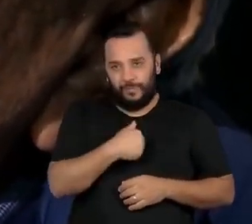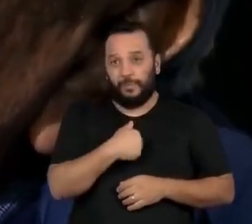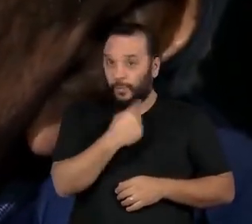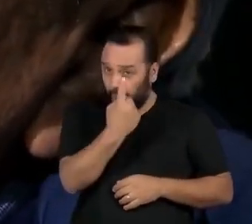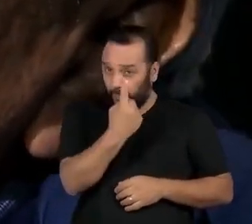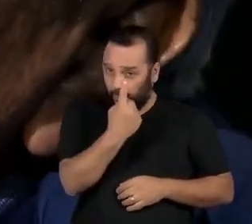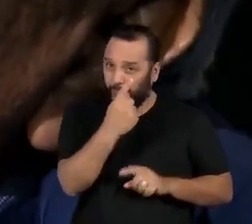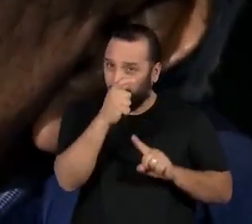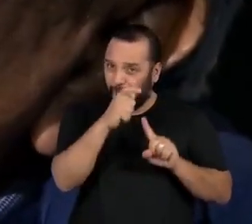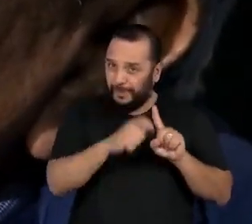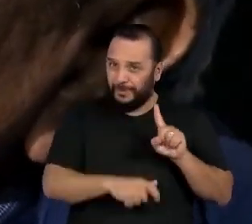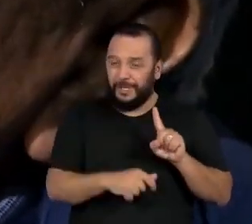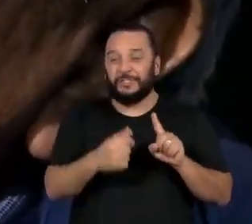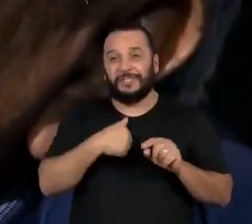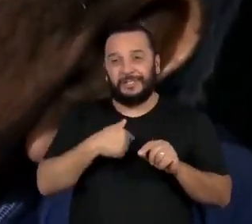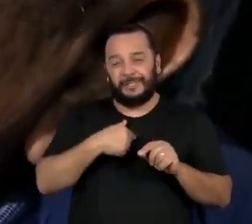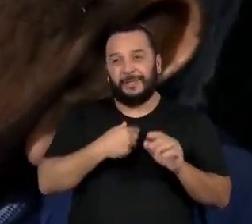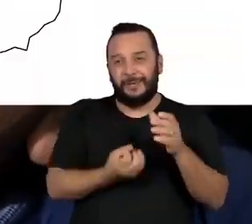desenhar